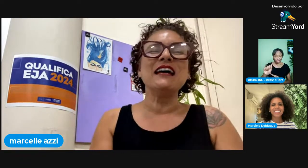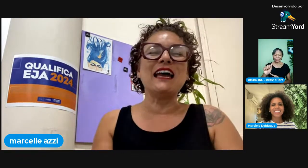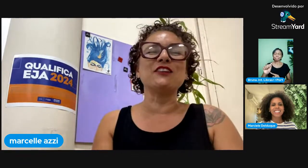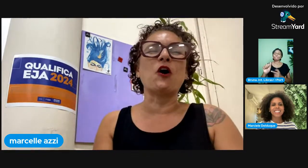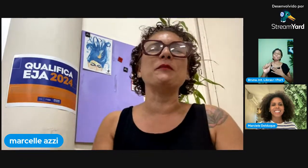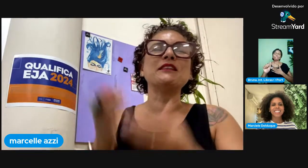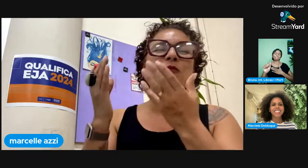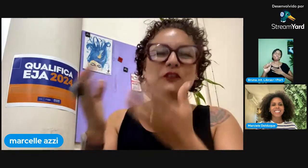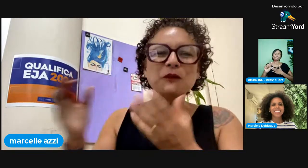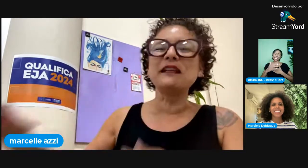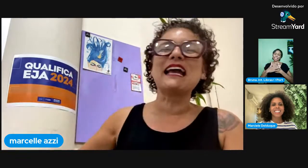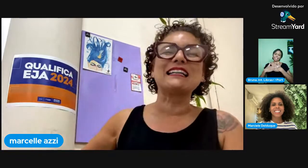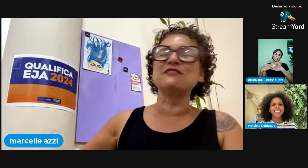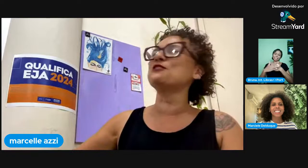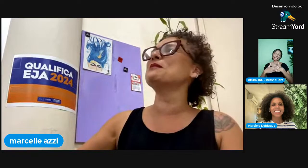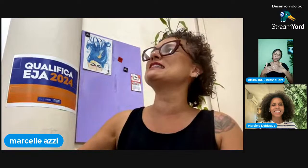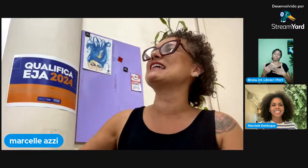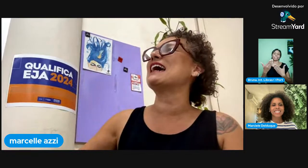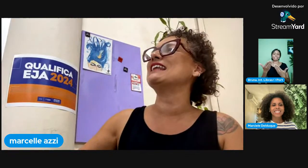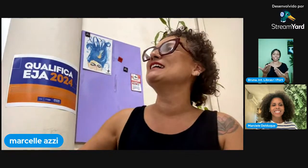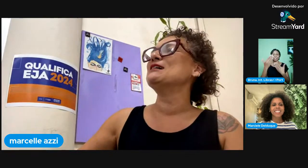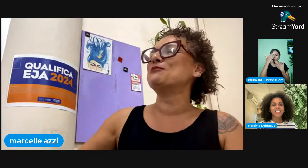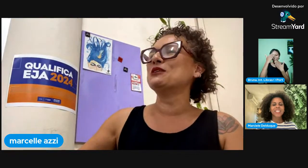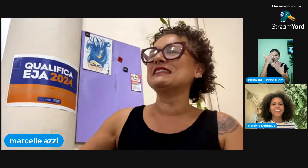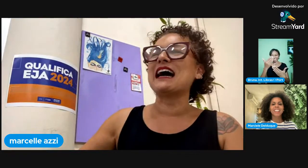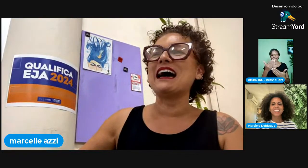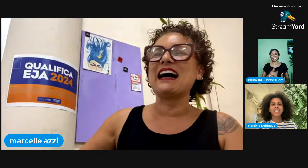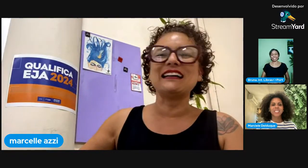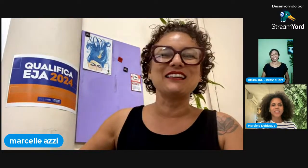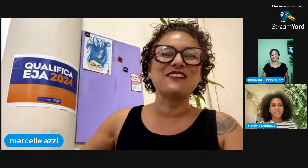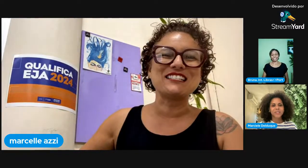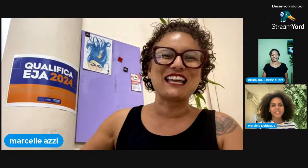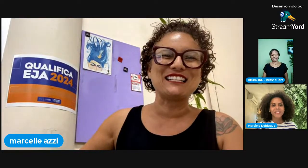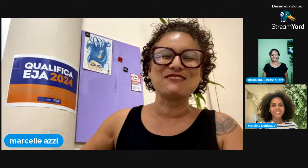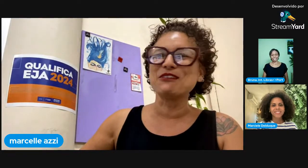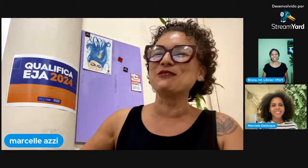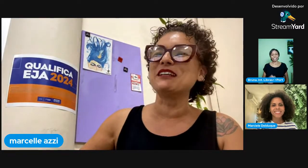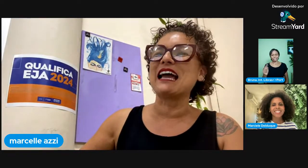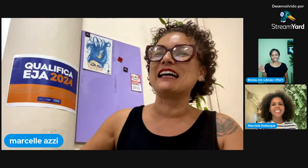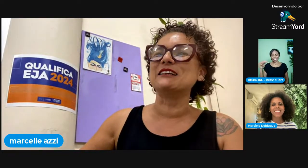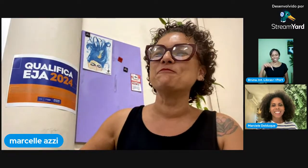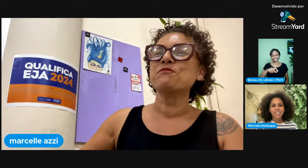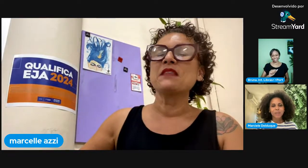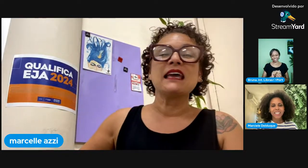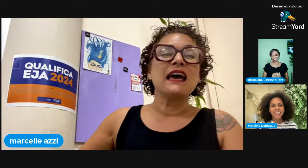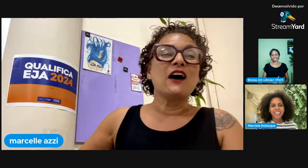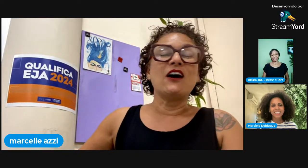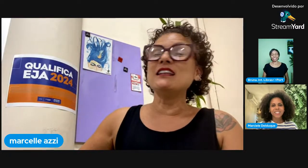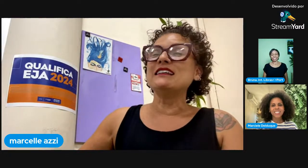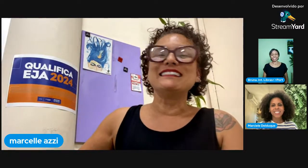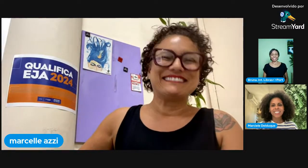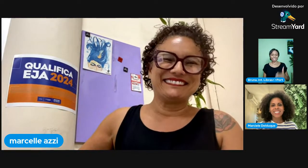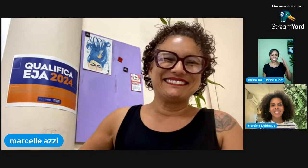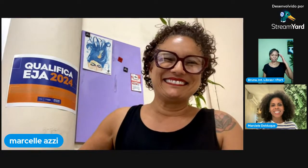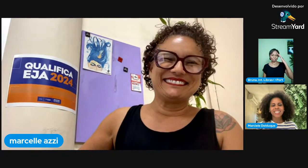carinho enorme. Então, muito obrigada, viu, Marcele? Eu que agradeço. Por estar aqui com a gente. Muito obrigada.